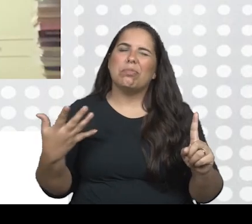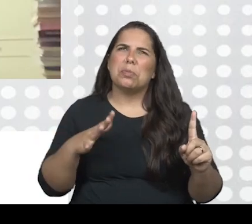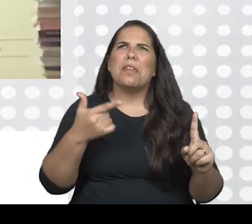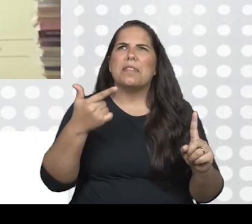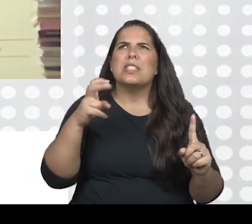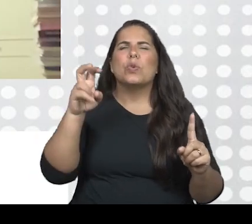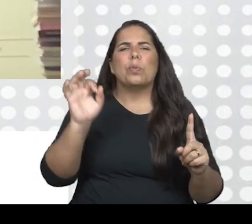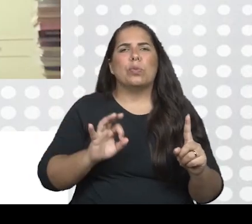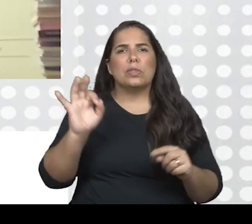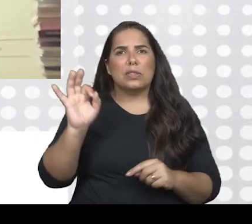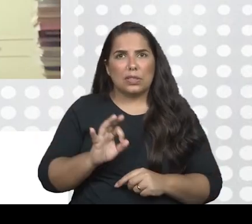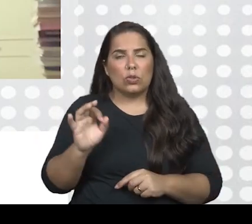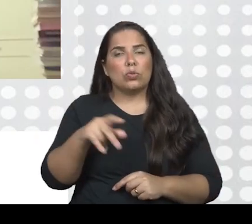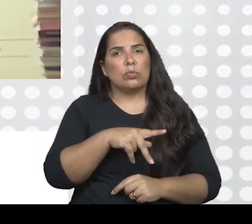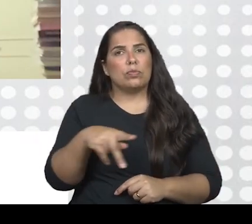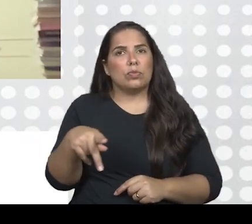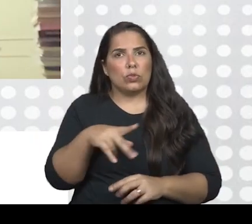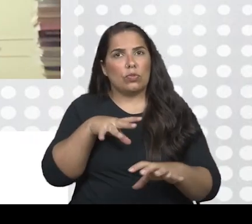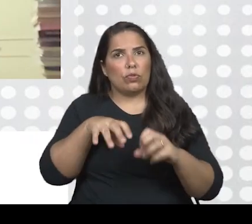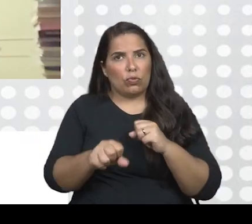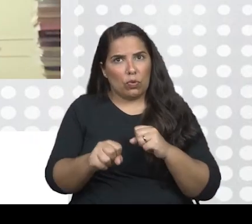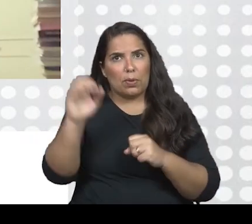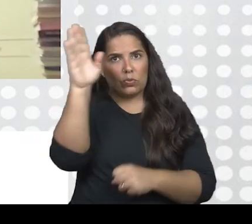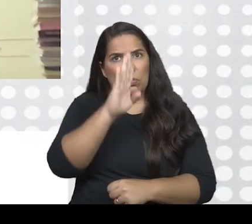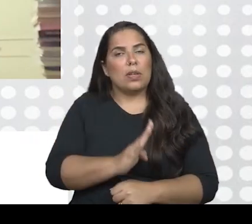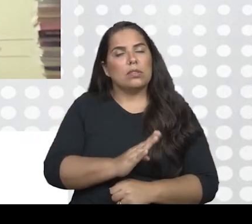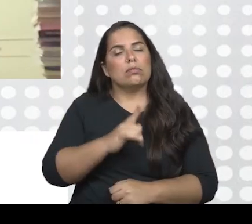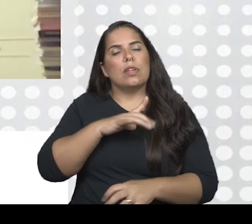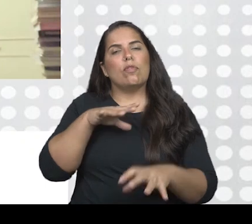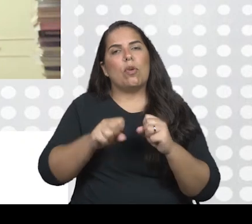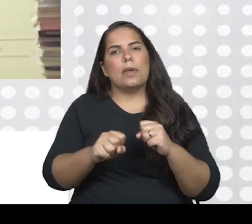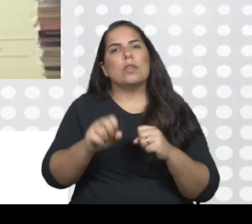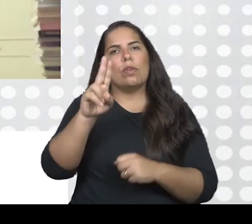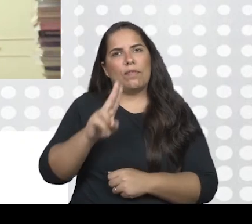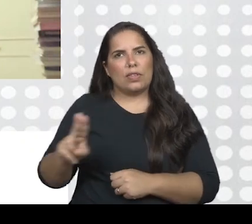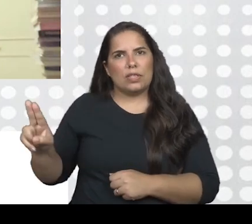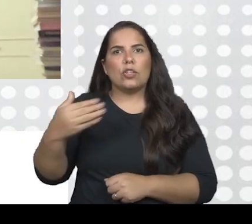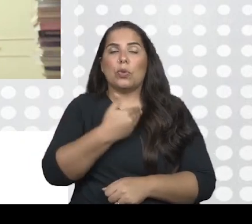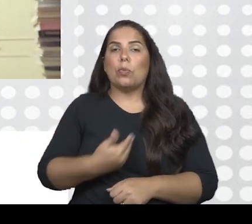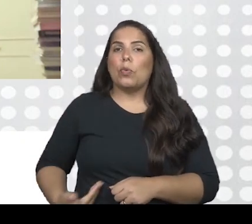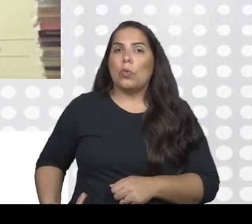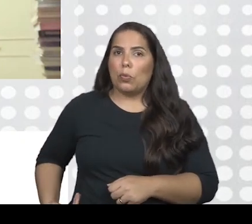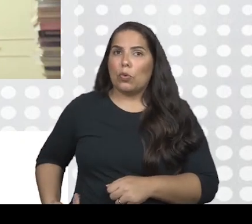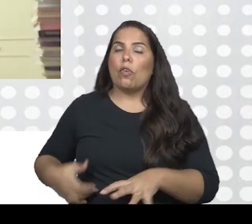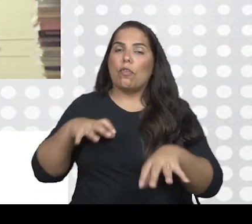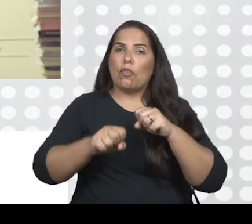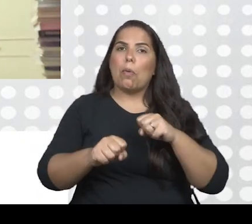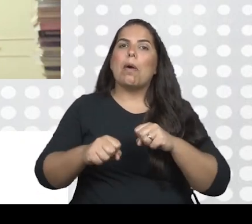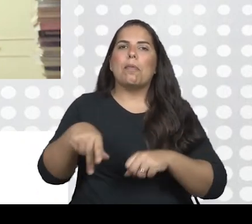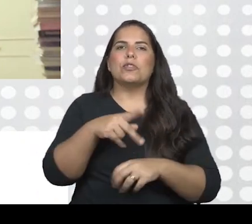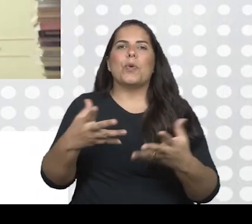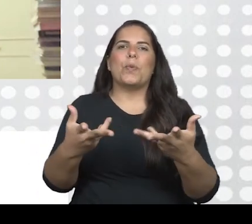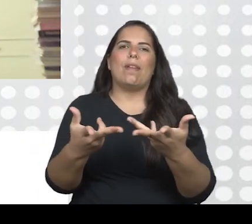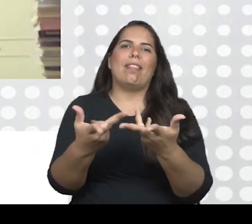menos 25% dos professores formados no Brasil são formados pelas universidades públicas, que formam professores com muito